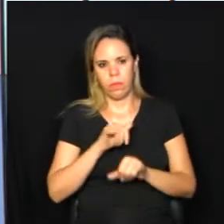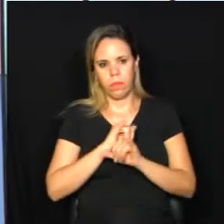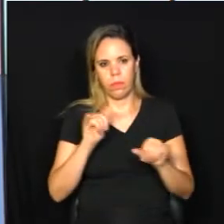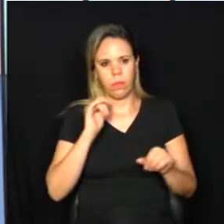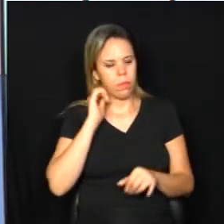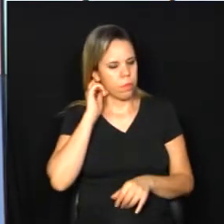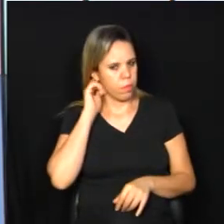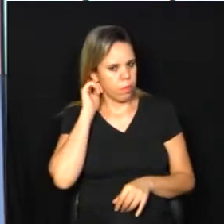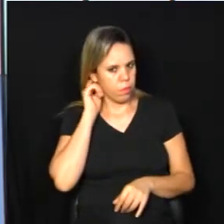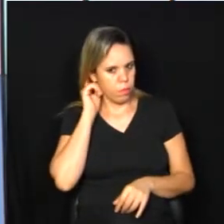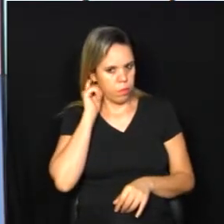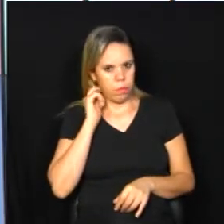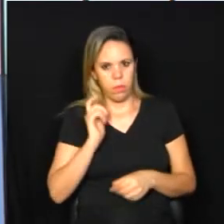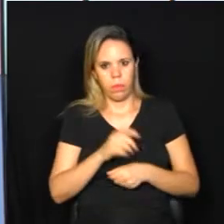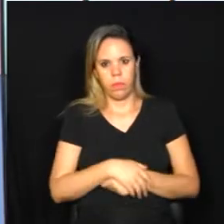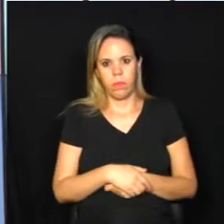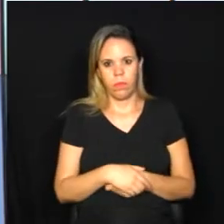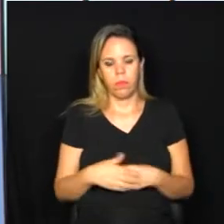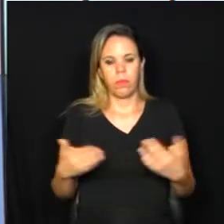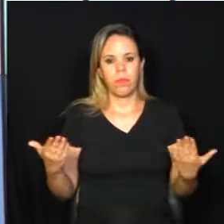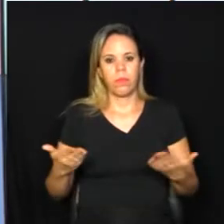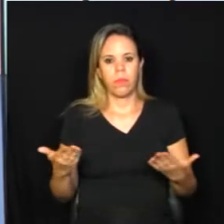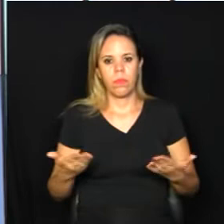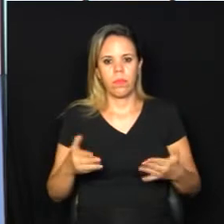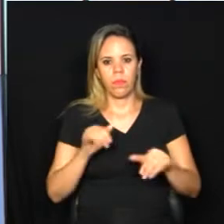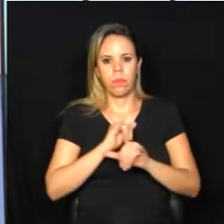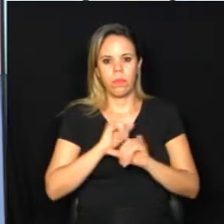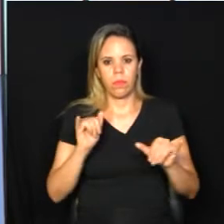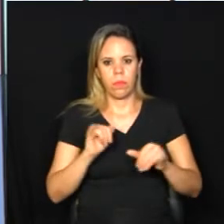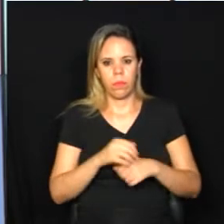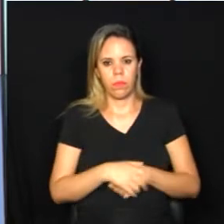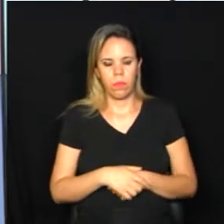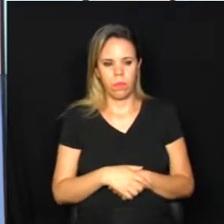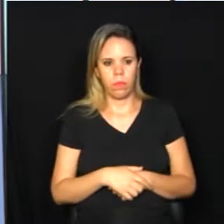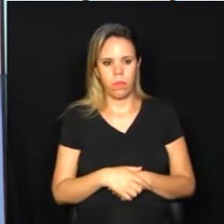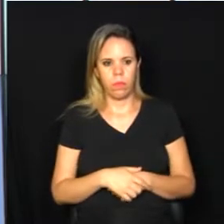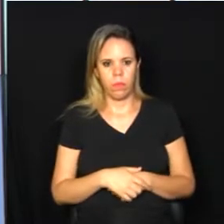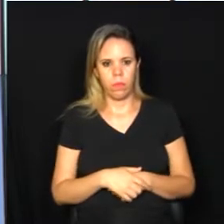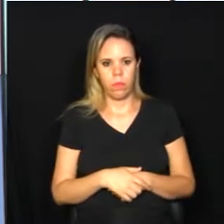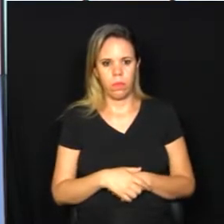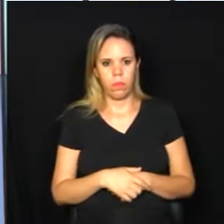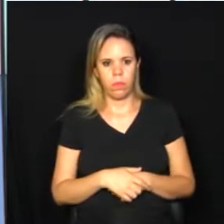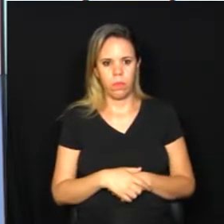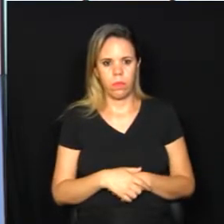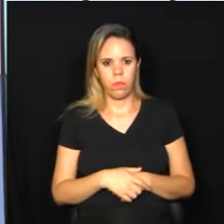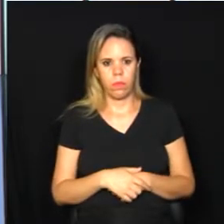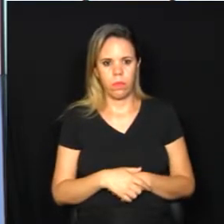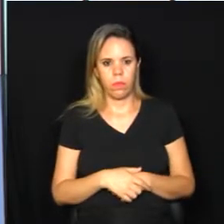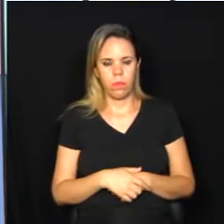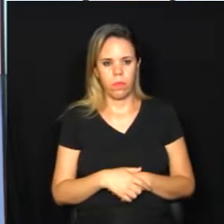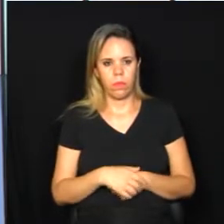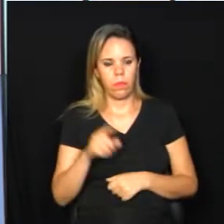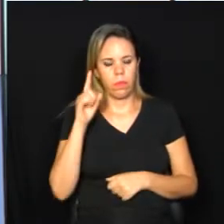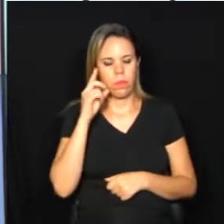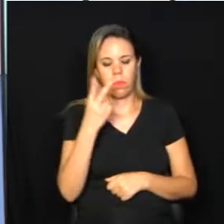divulgação também. Então, olha, hoje é a divulgação. Amanhã e no dia 21 é a matrícula para